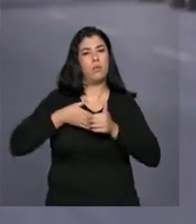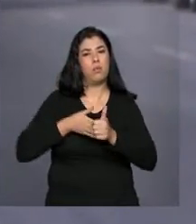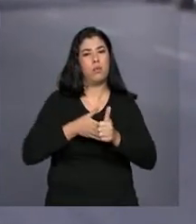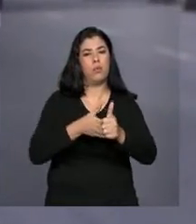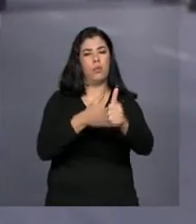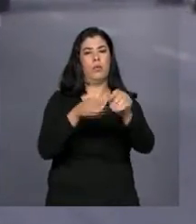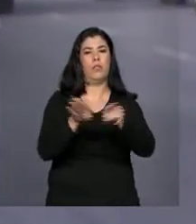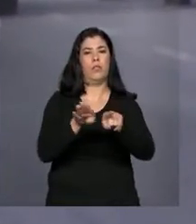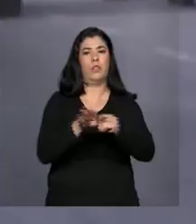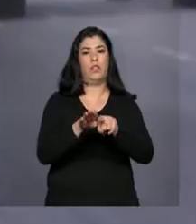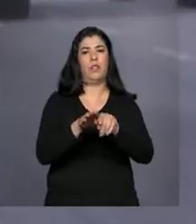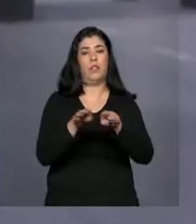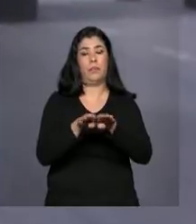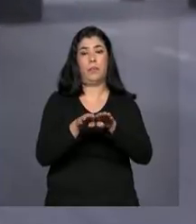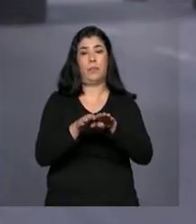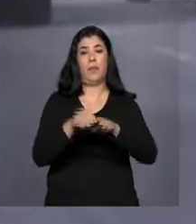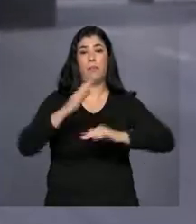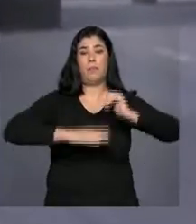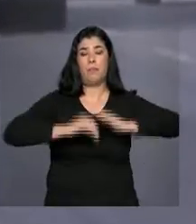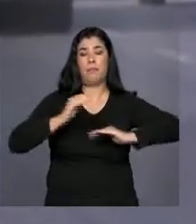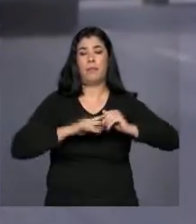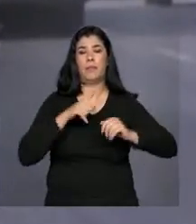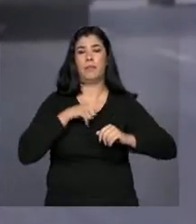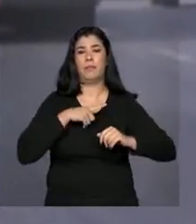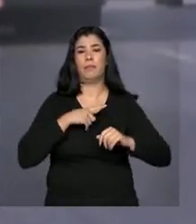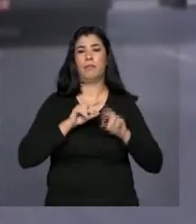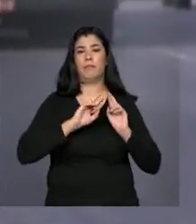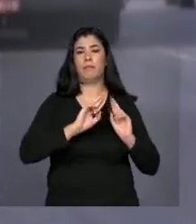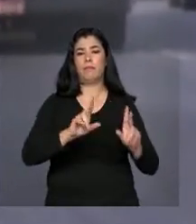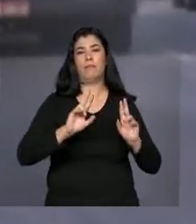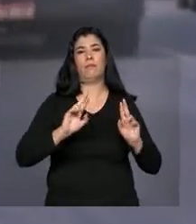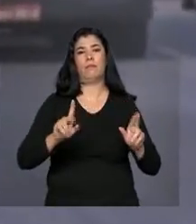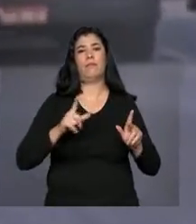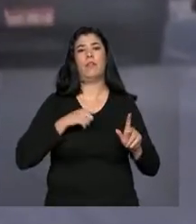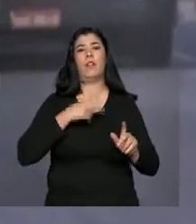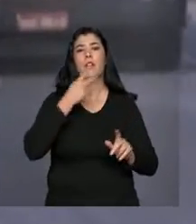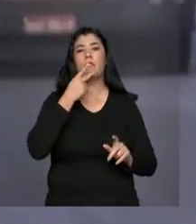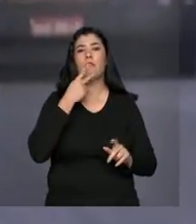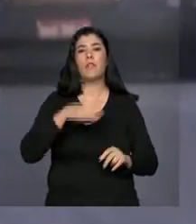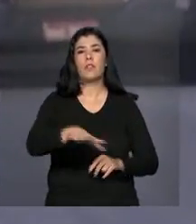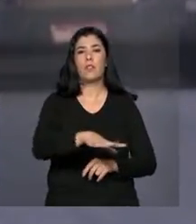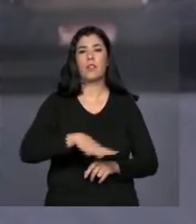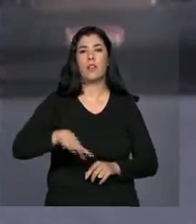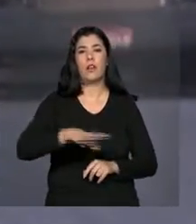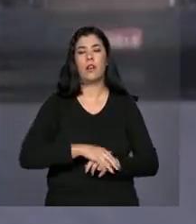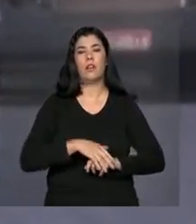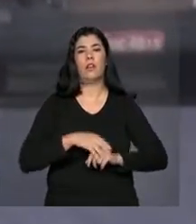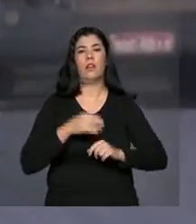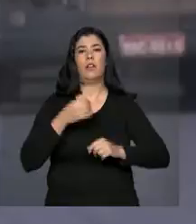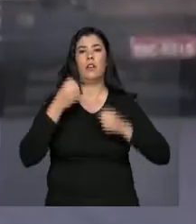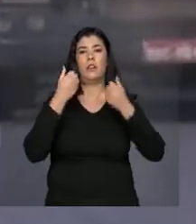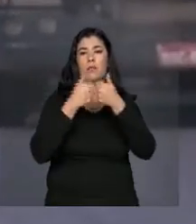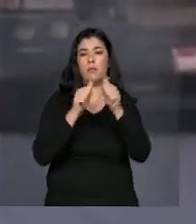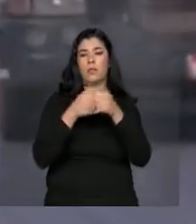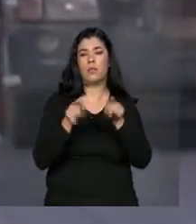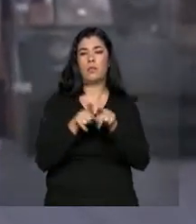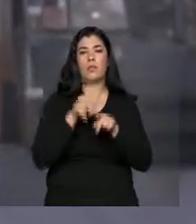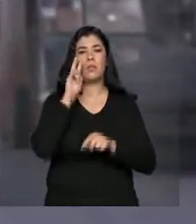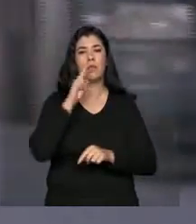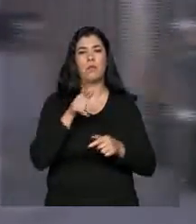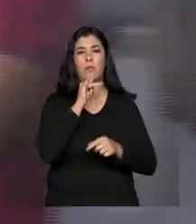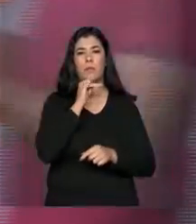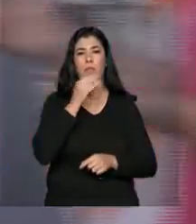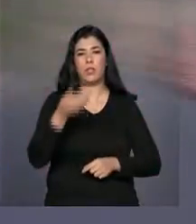e também em iniciativas que promovam a diversificação da chamada matriz de transportes. Fazer, por exemplo, com